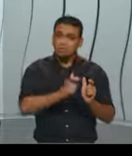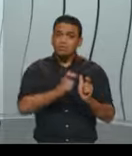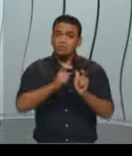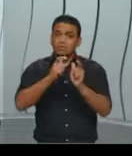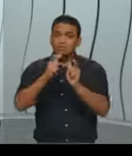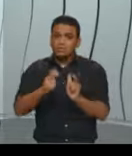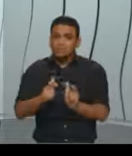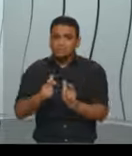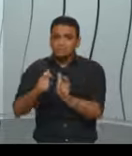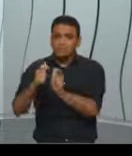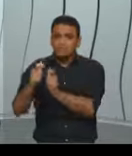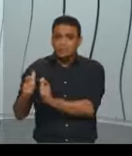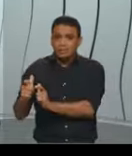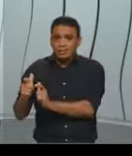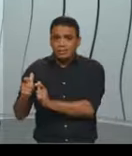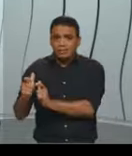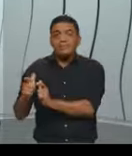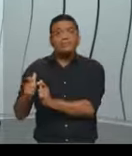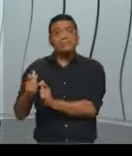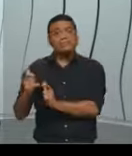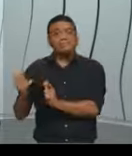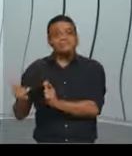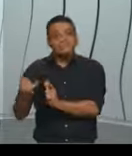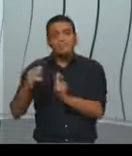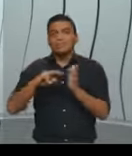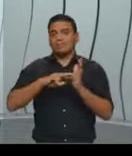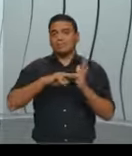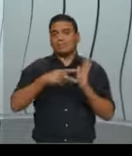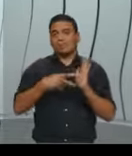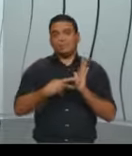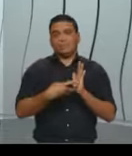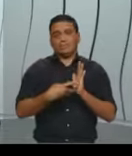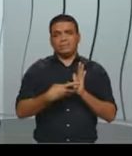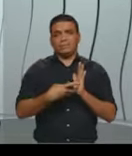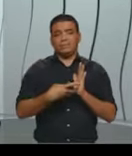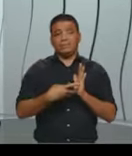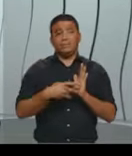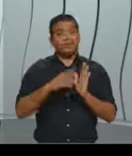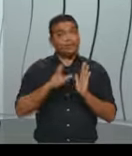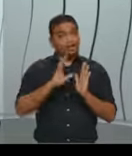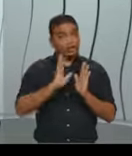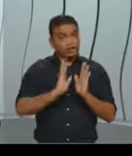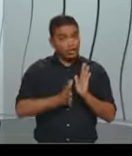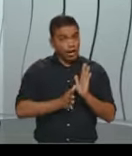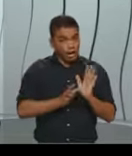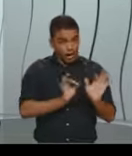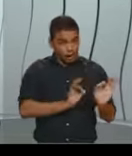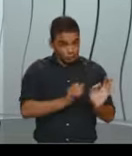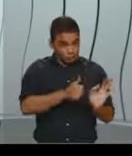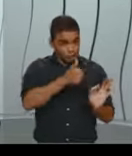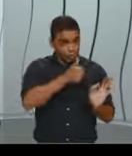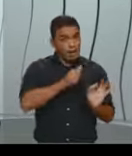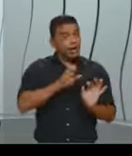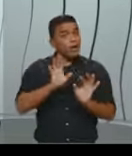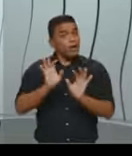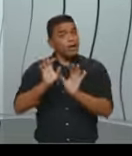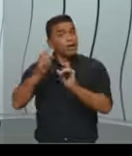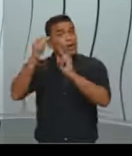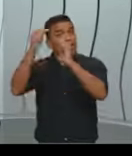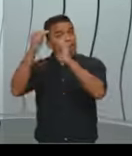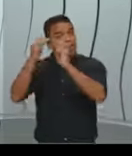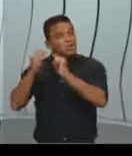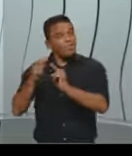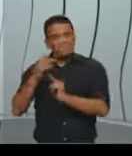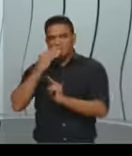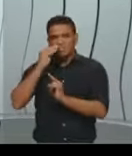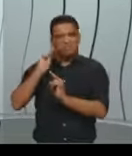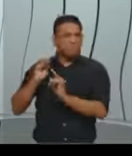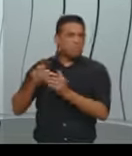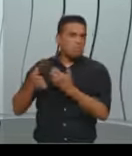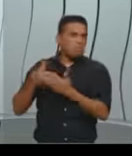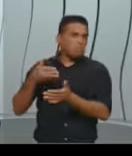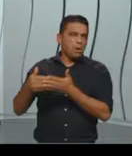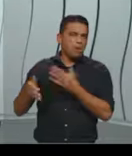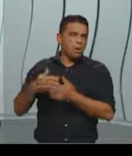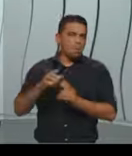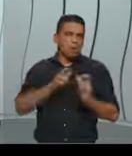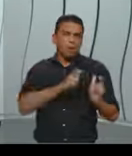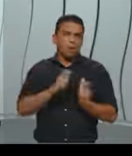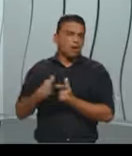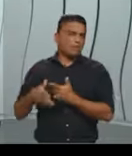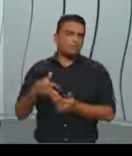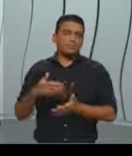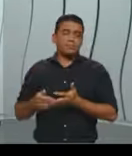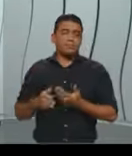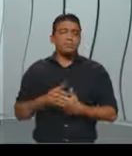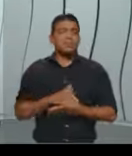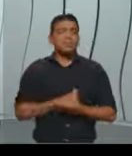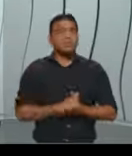significado. Na combinação, isso já não importa tanto, beleza? Mas isso, o que mais derruba a gente